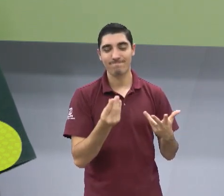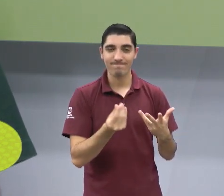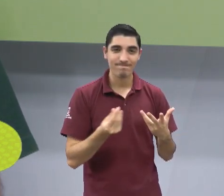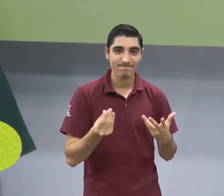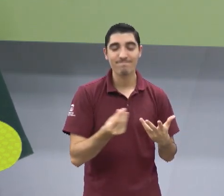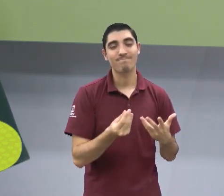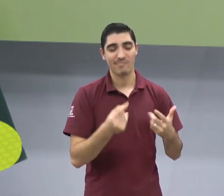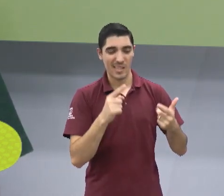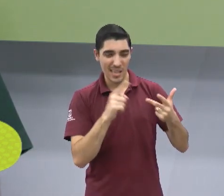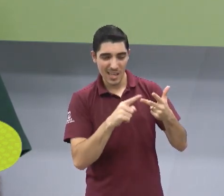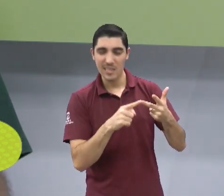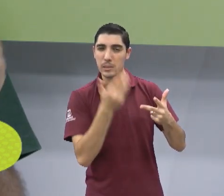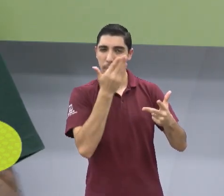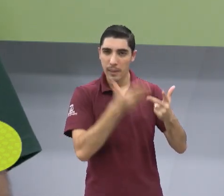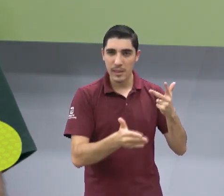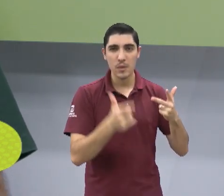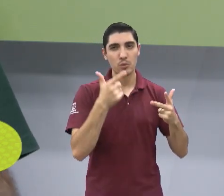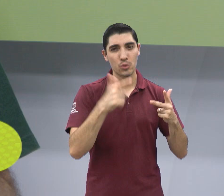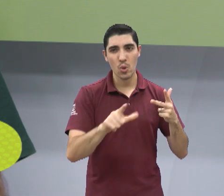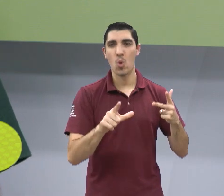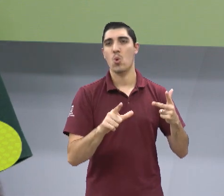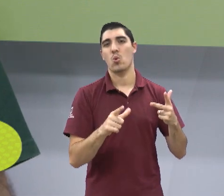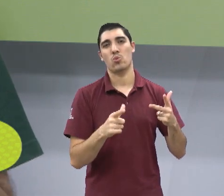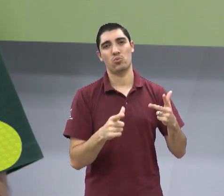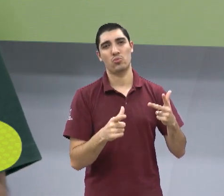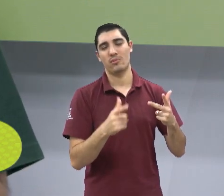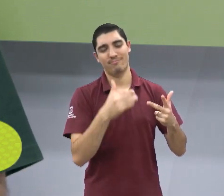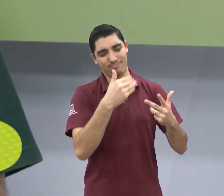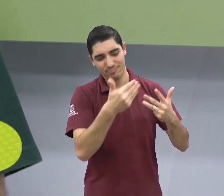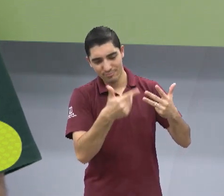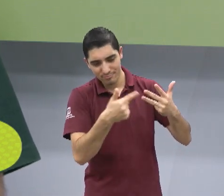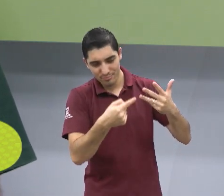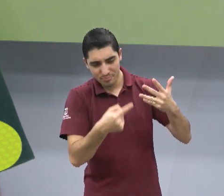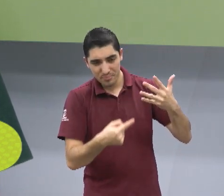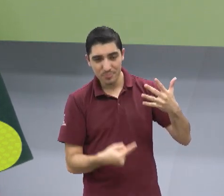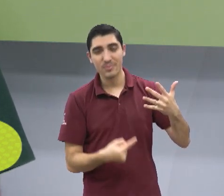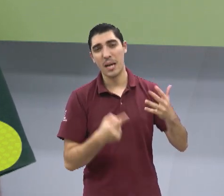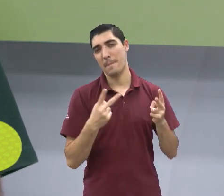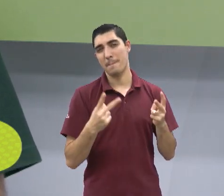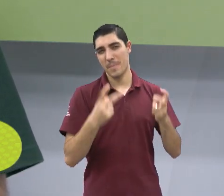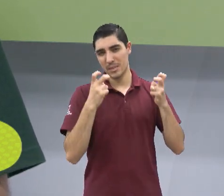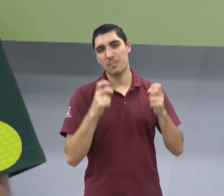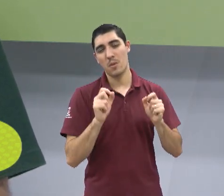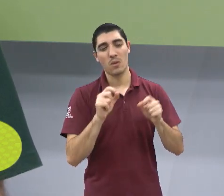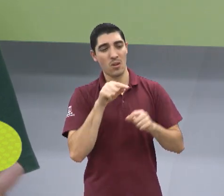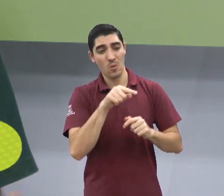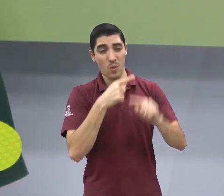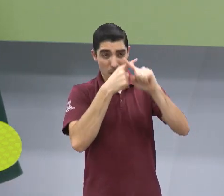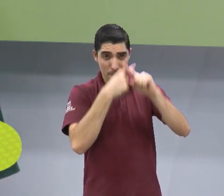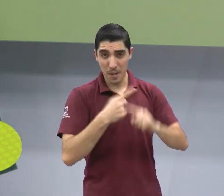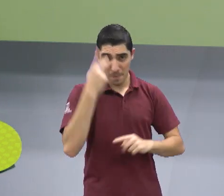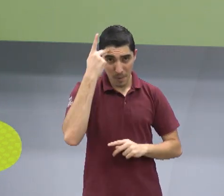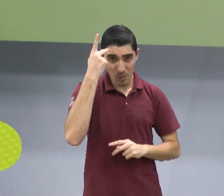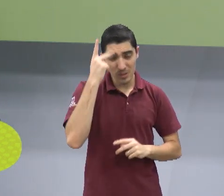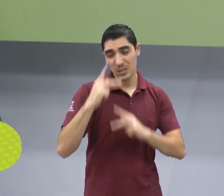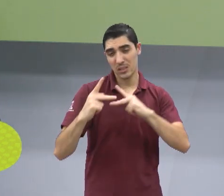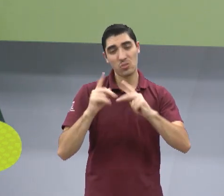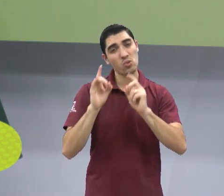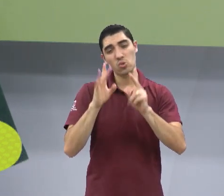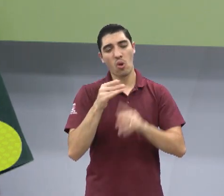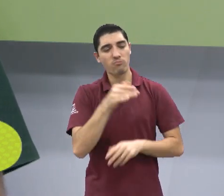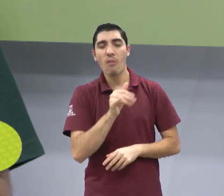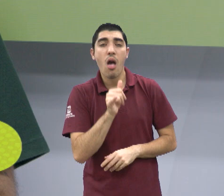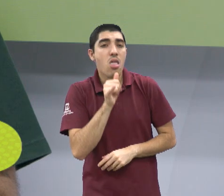terceira enfim, a gente viu que o São José ia usar mesmo esse Campeonato Paulista como laboratório,